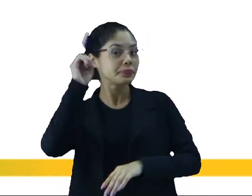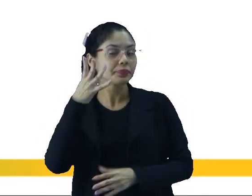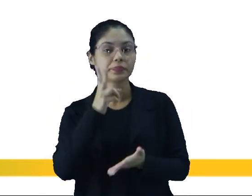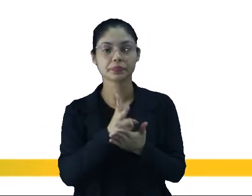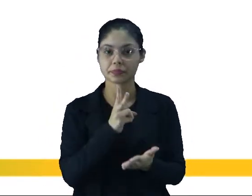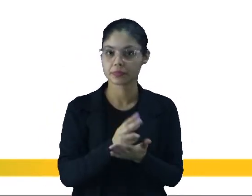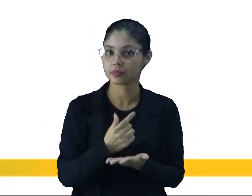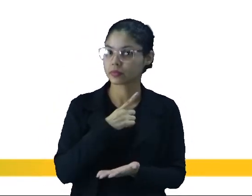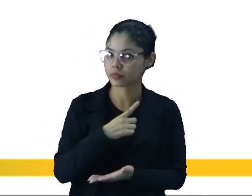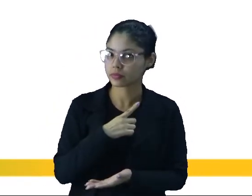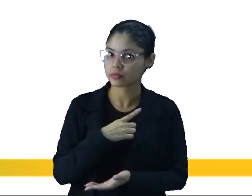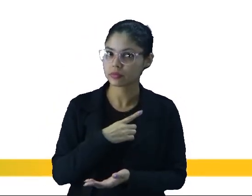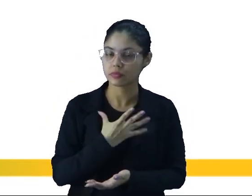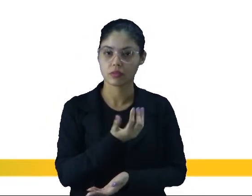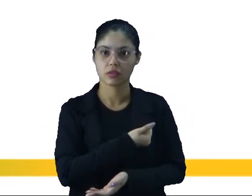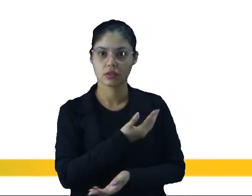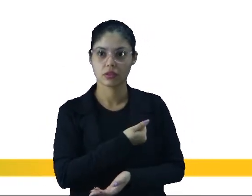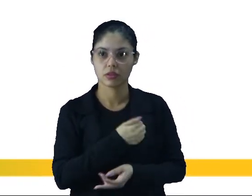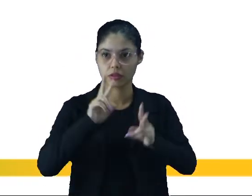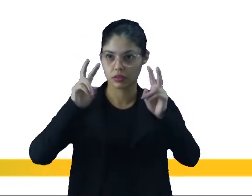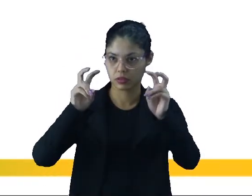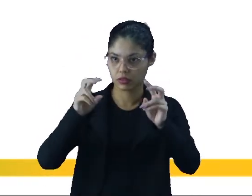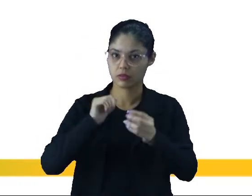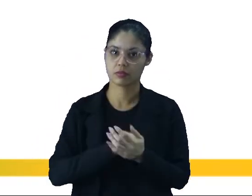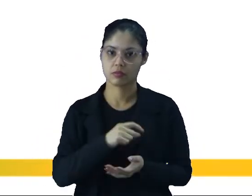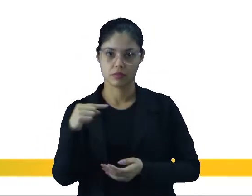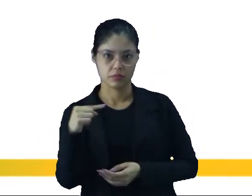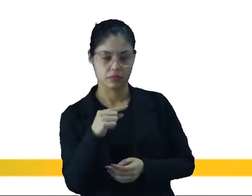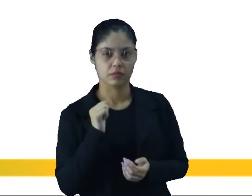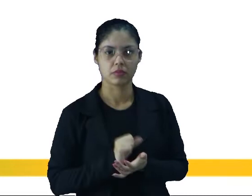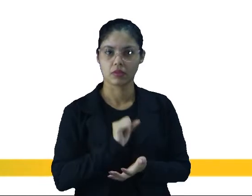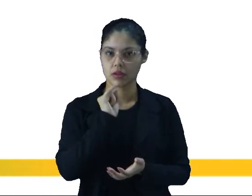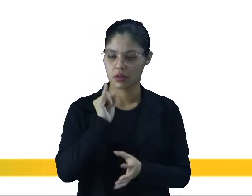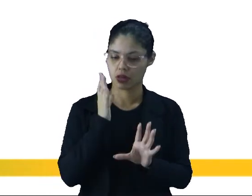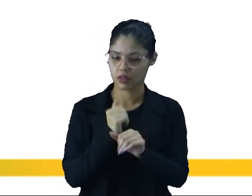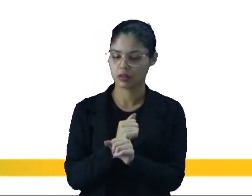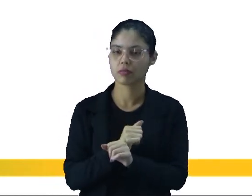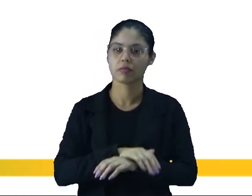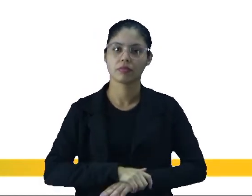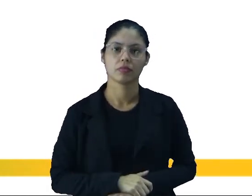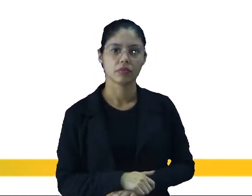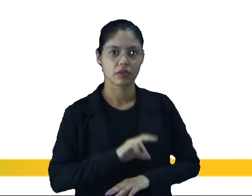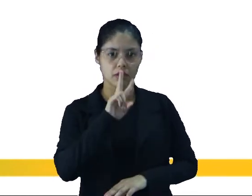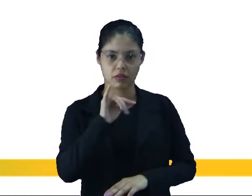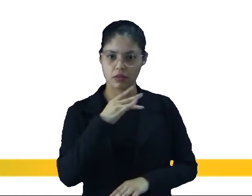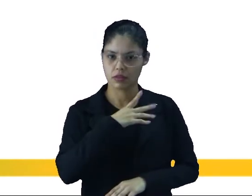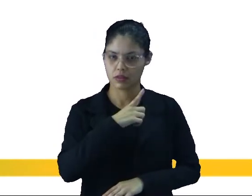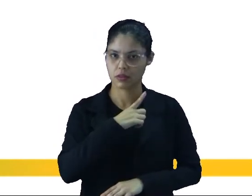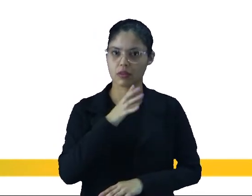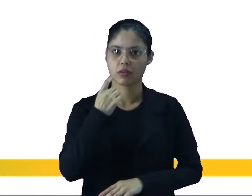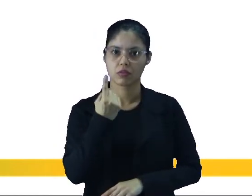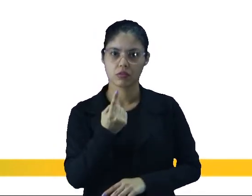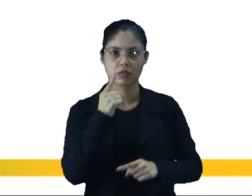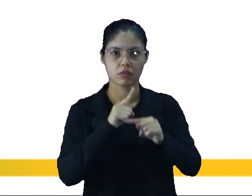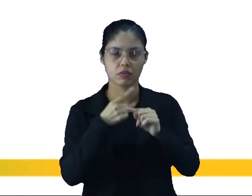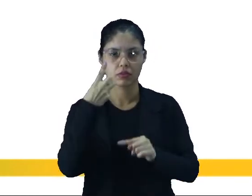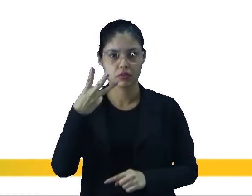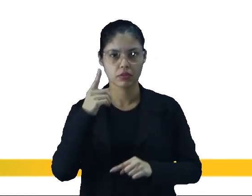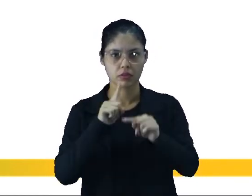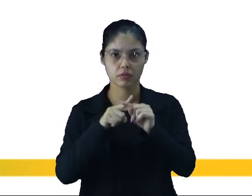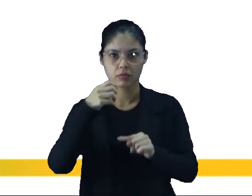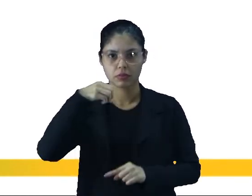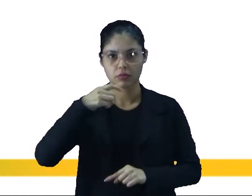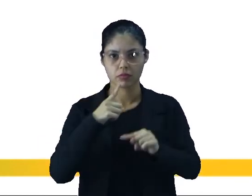acontecer sempre que eu tiver um número ímpar de termos, ok? E se eu quiser somar Eu vou somar 1 mais 3 mais 9